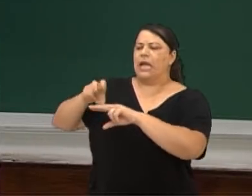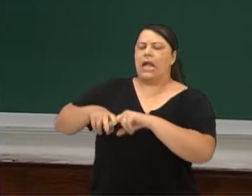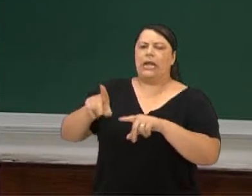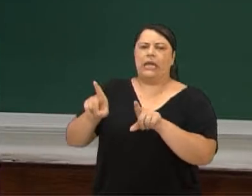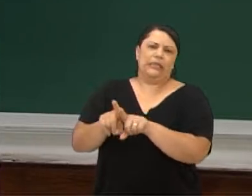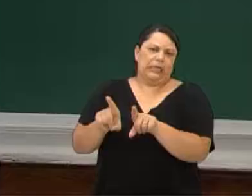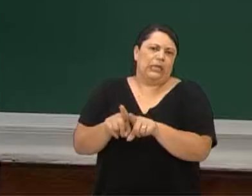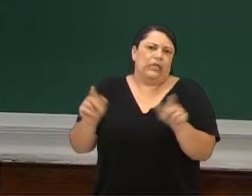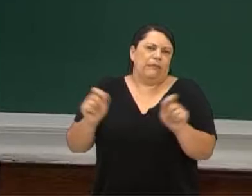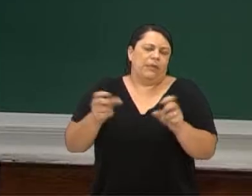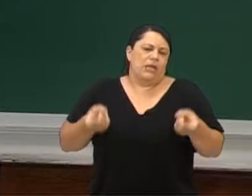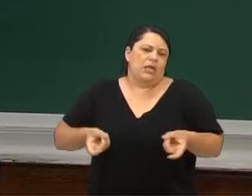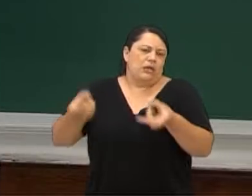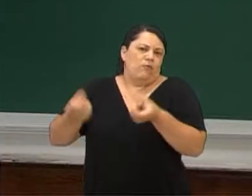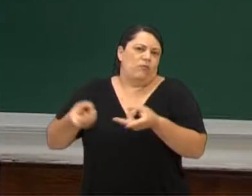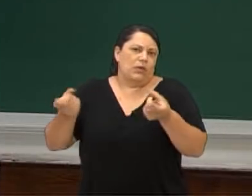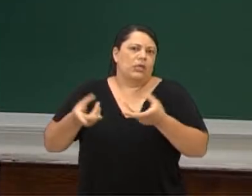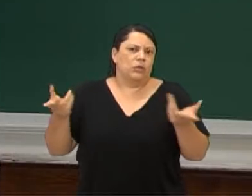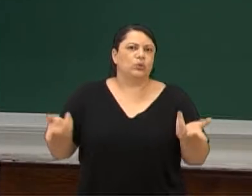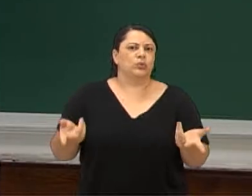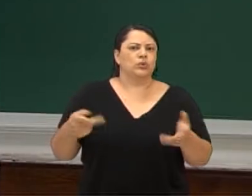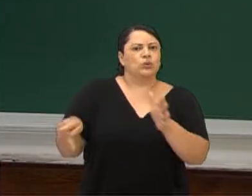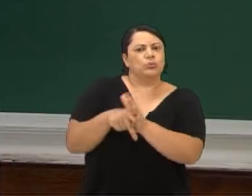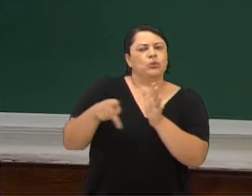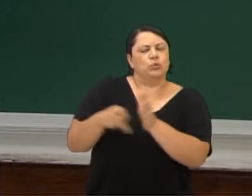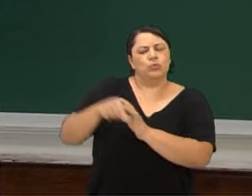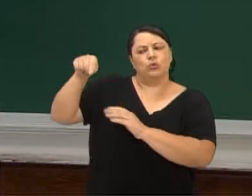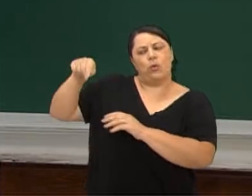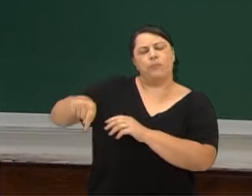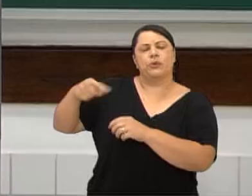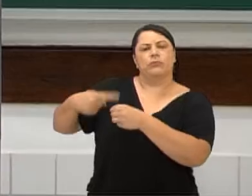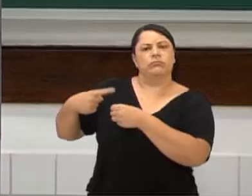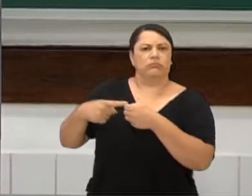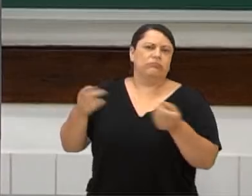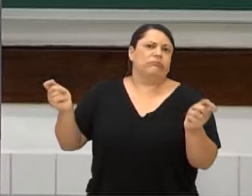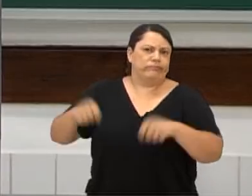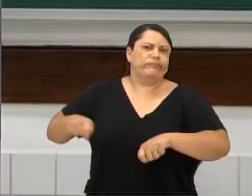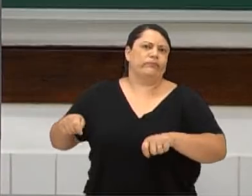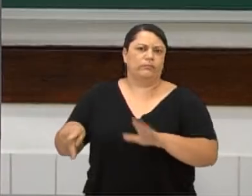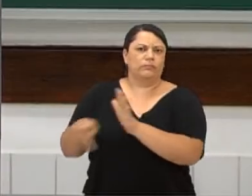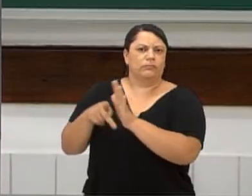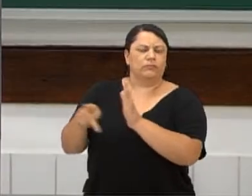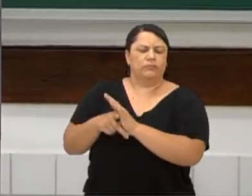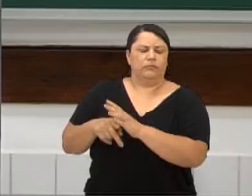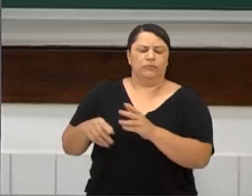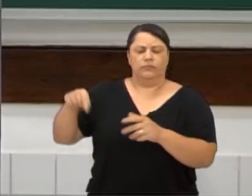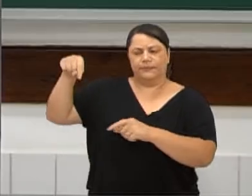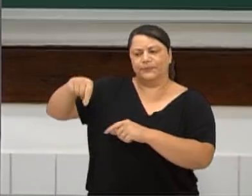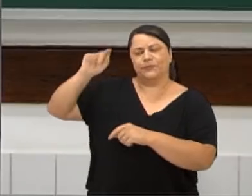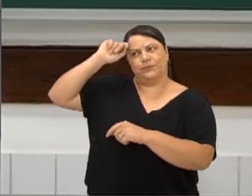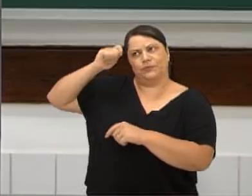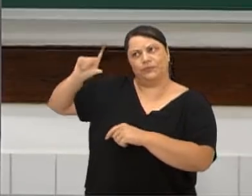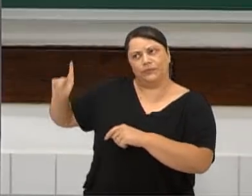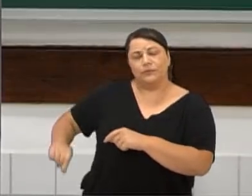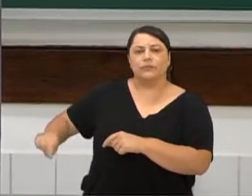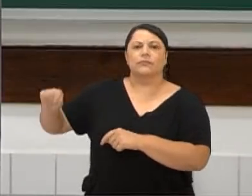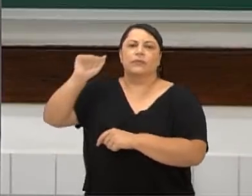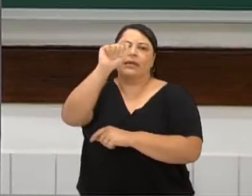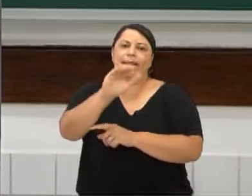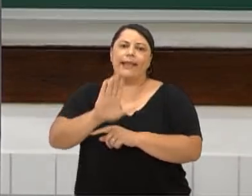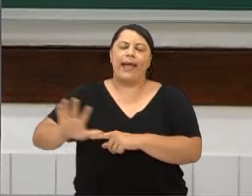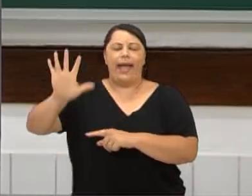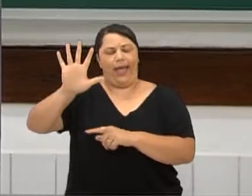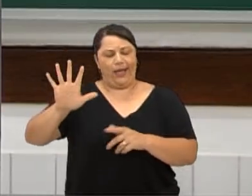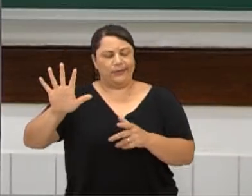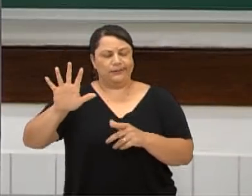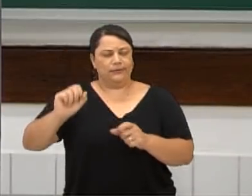revendiam esse produto para os próprios moradores, para os próprios nativos da África e da Ásia, assim